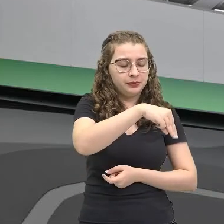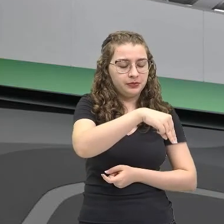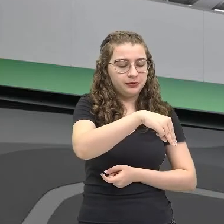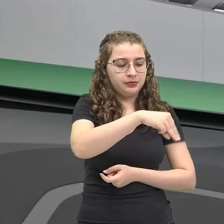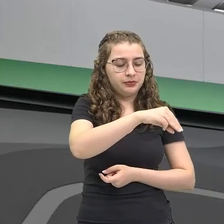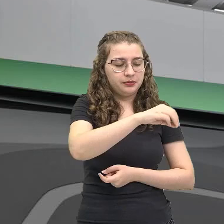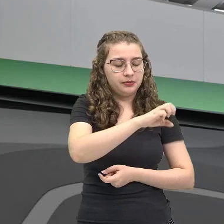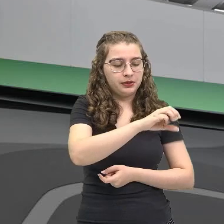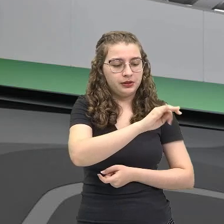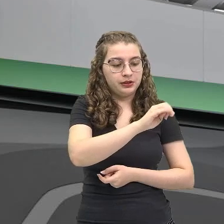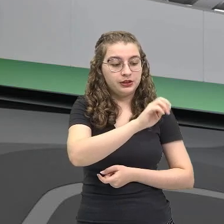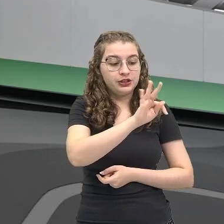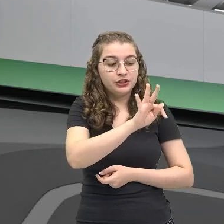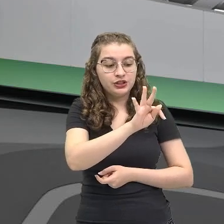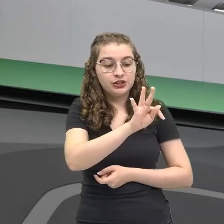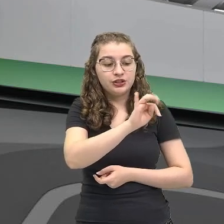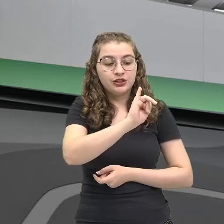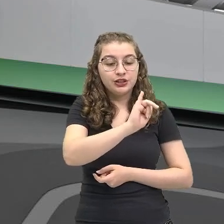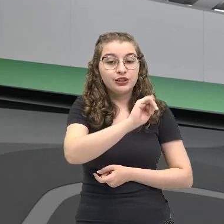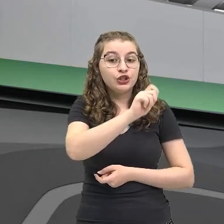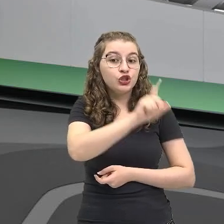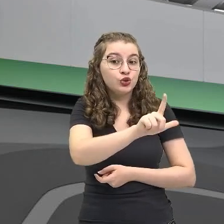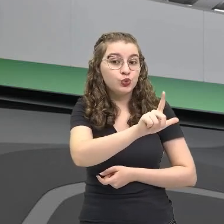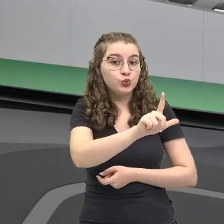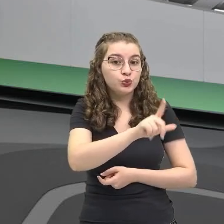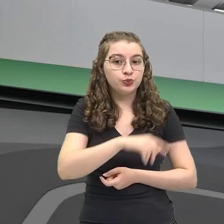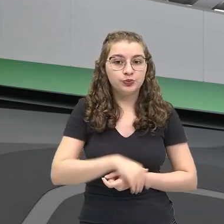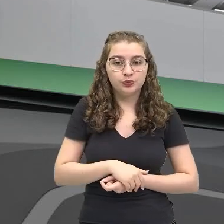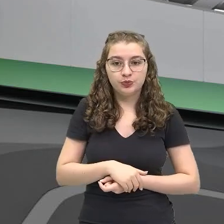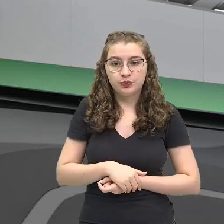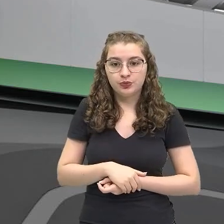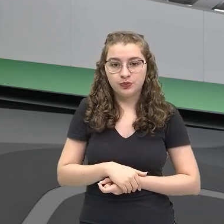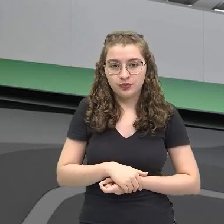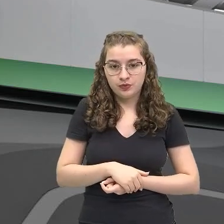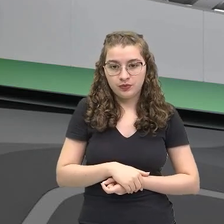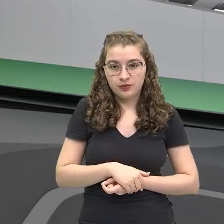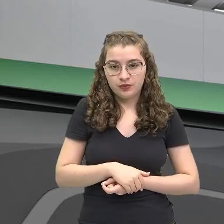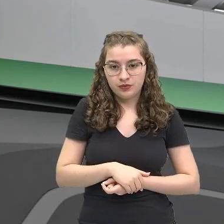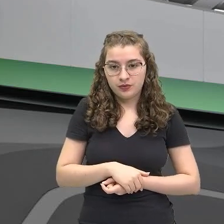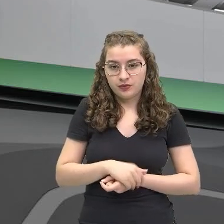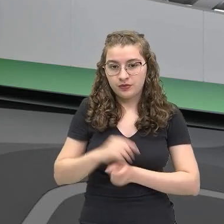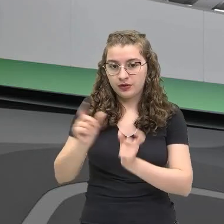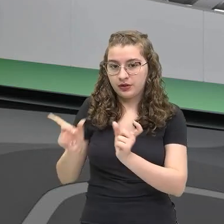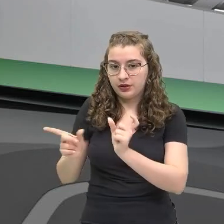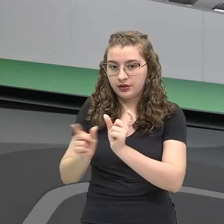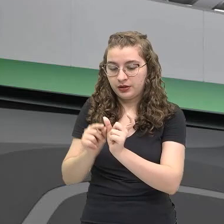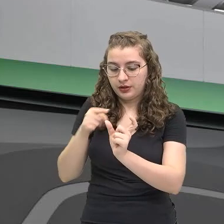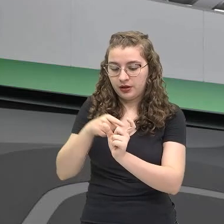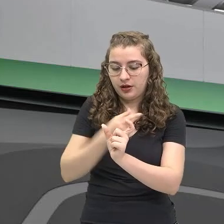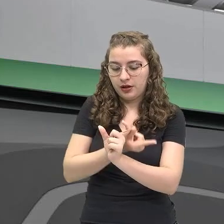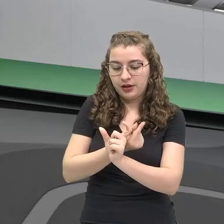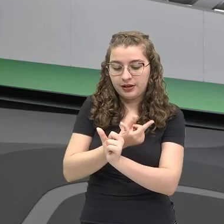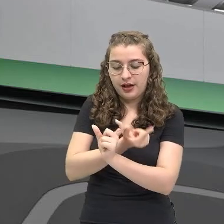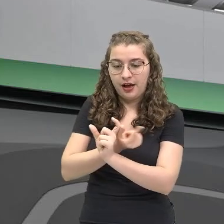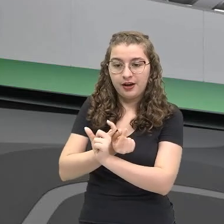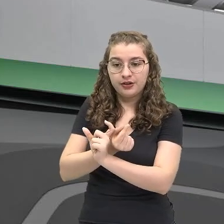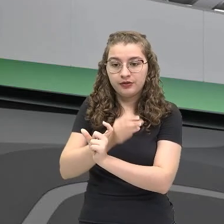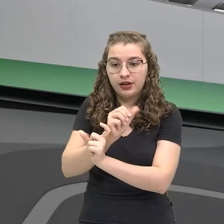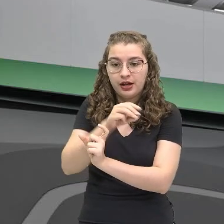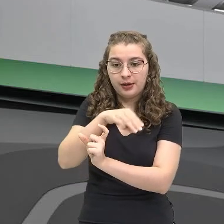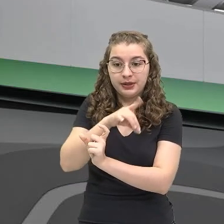amina. Na nomenclatura das amidas, é prefixo, infixo e a palavra amida, sempre no